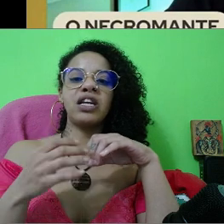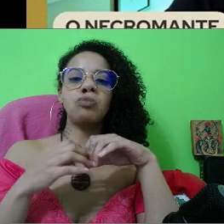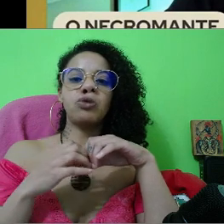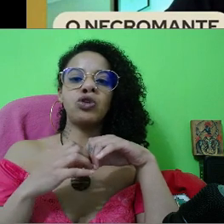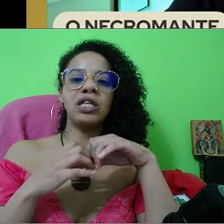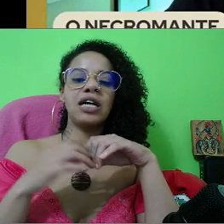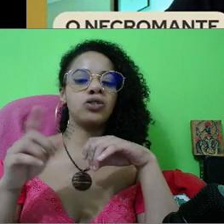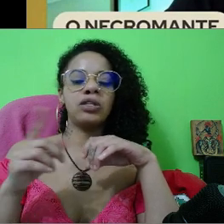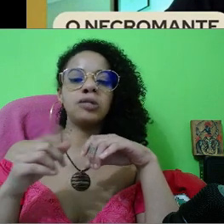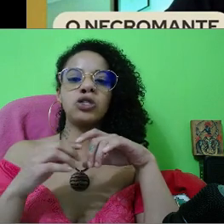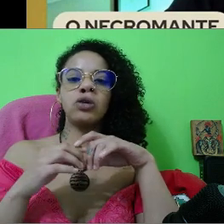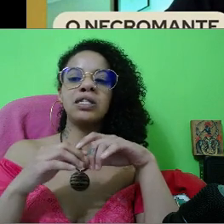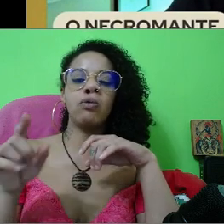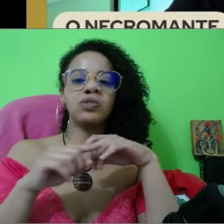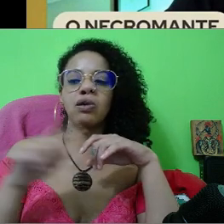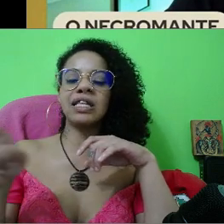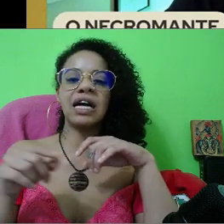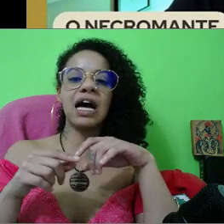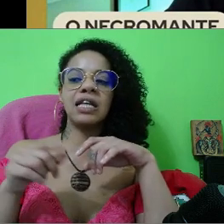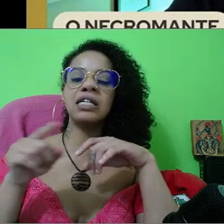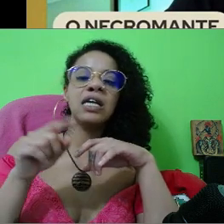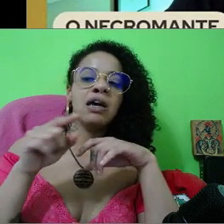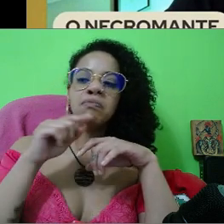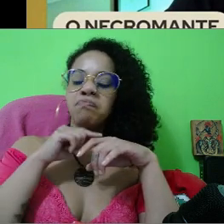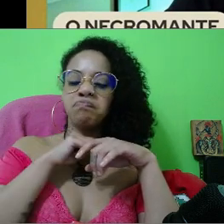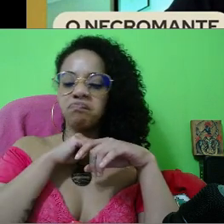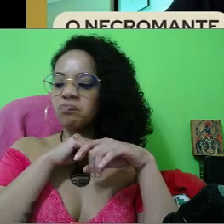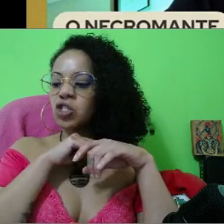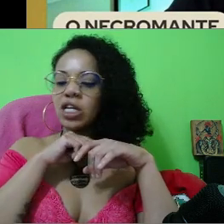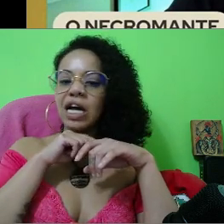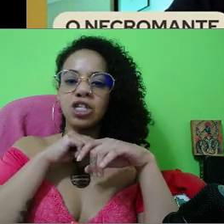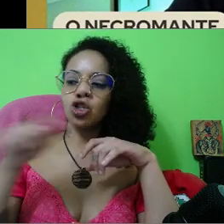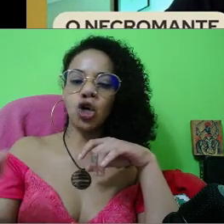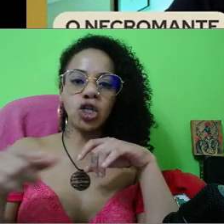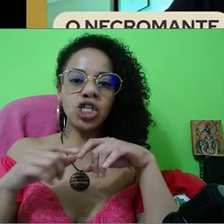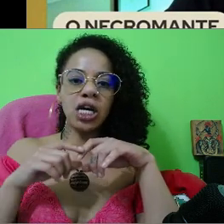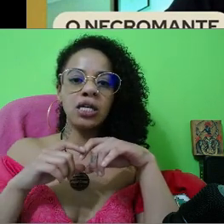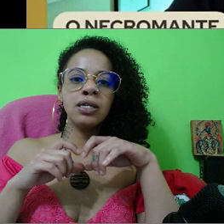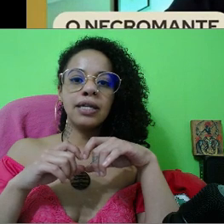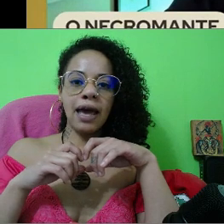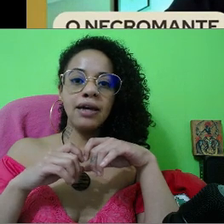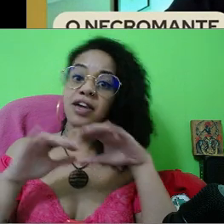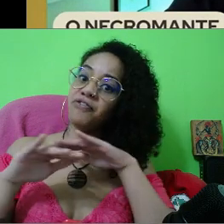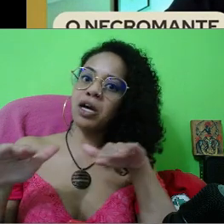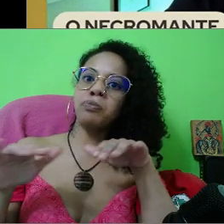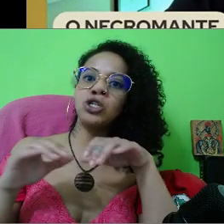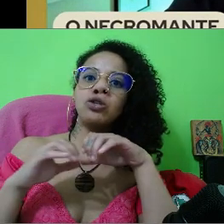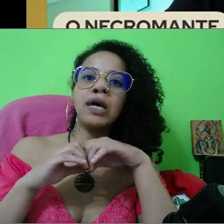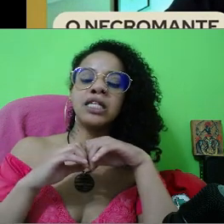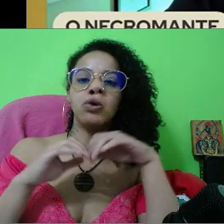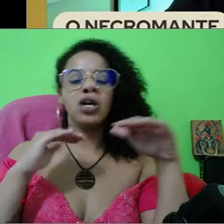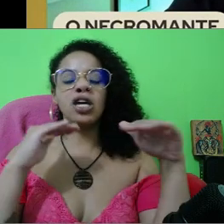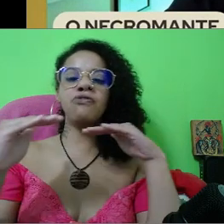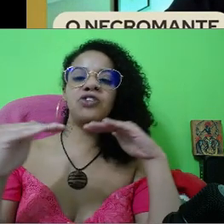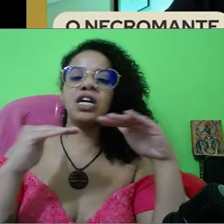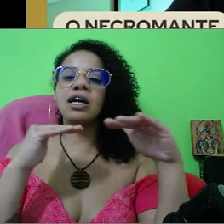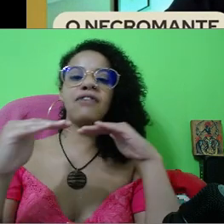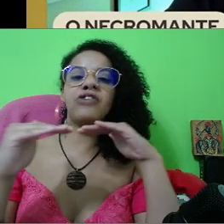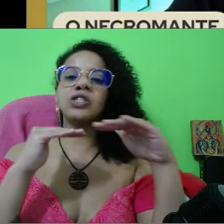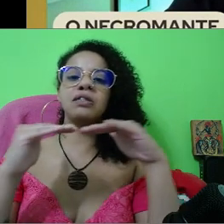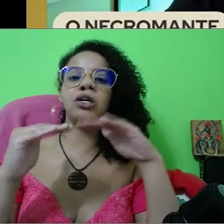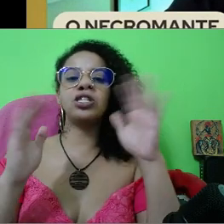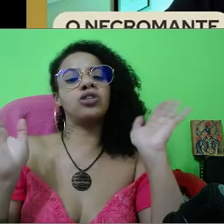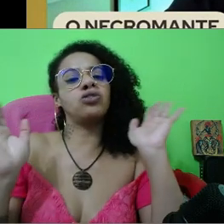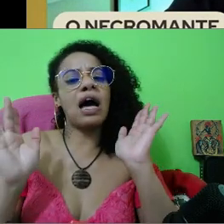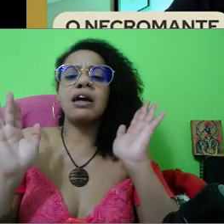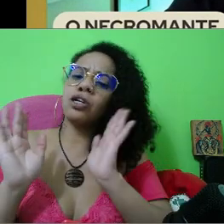brancos sempre tem várias oportunidades outras pessoas não são atacadas tirada de trouxa né e fica por isso mesmo E no